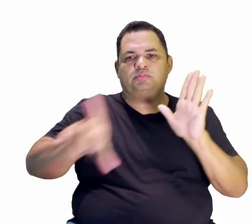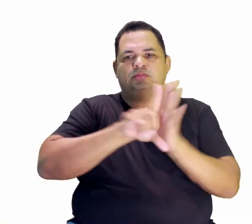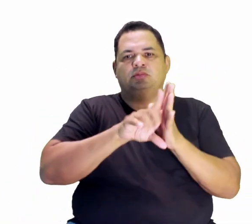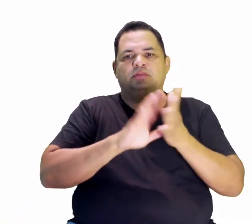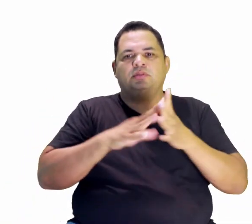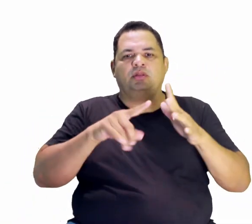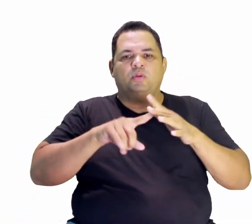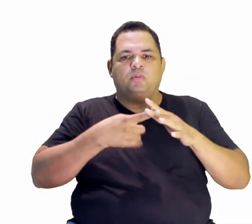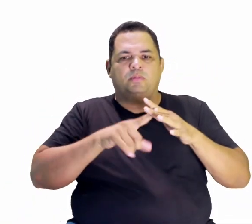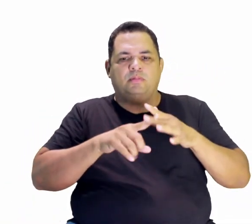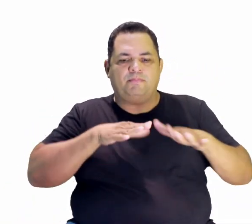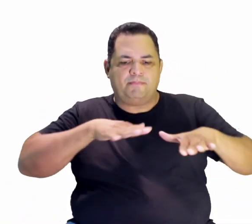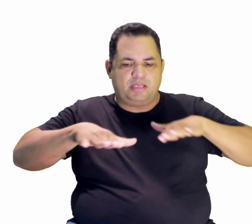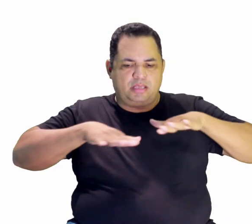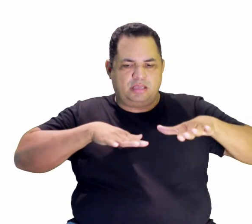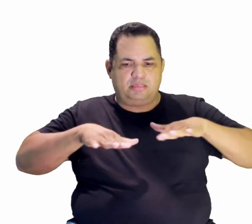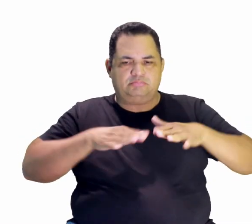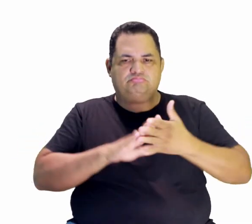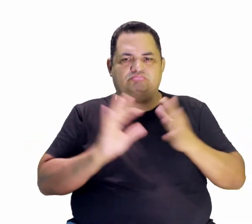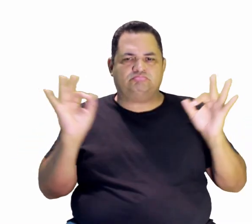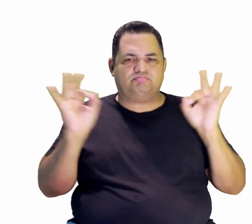o movimento, ela é perfeita.